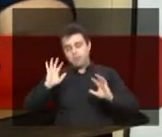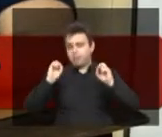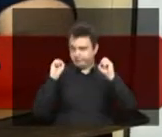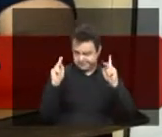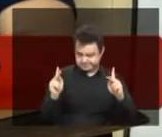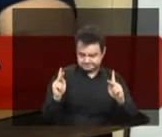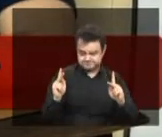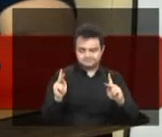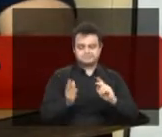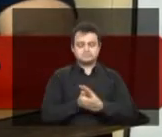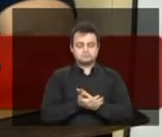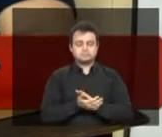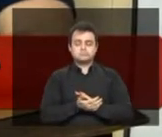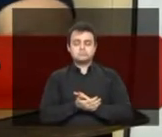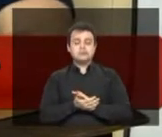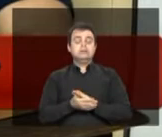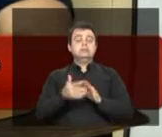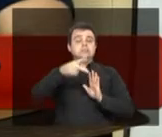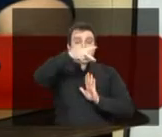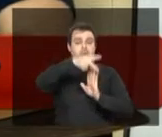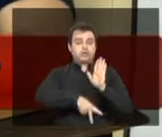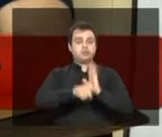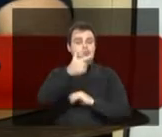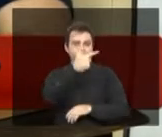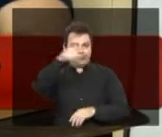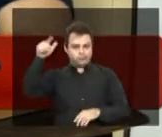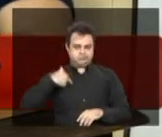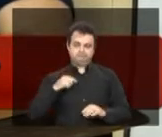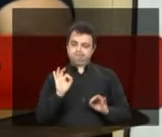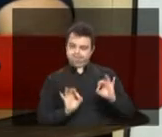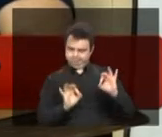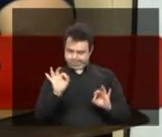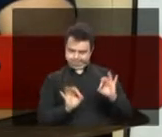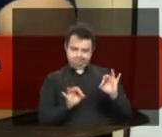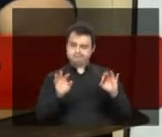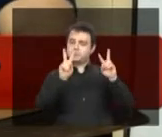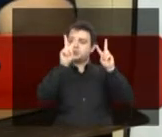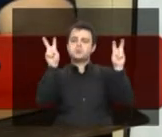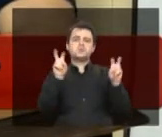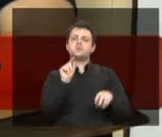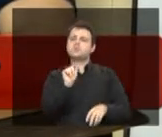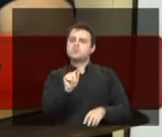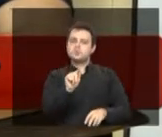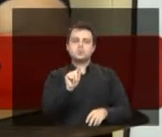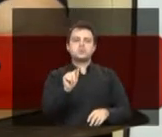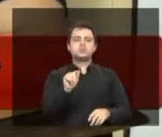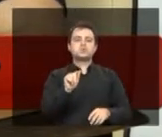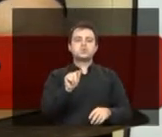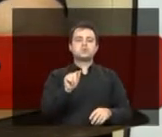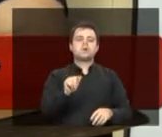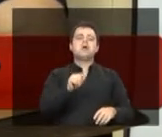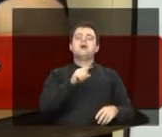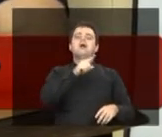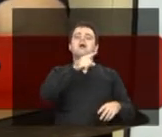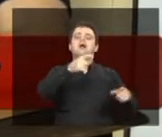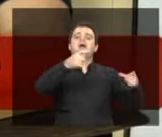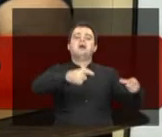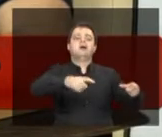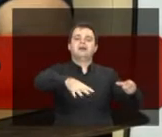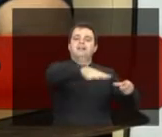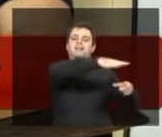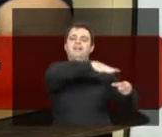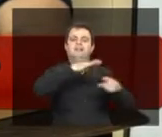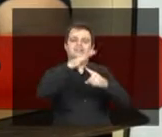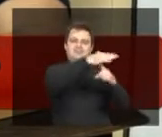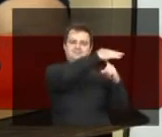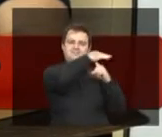que a gente fez também foi em relação à alimentação dos patos ali